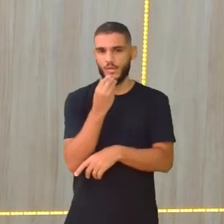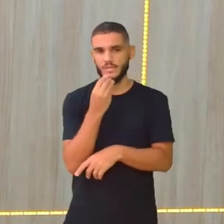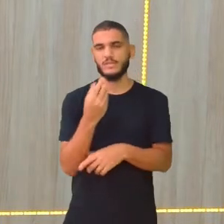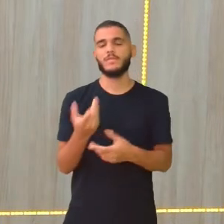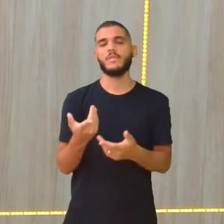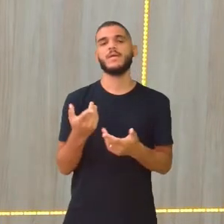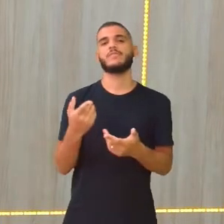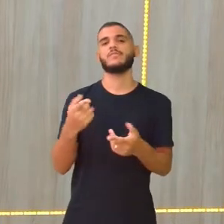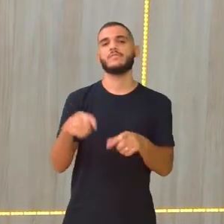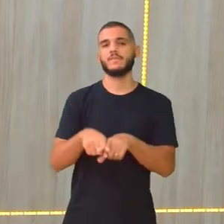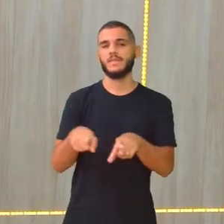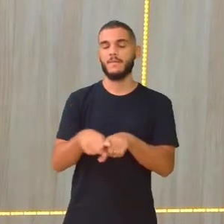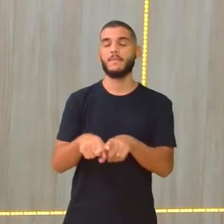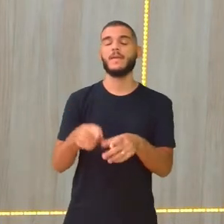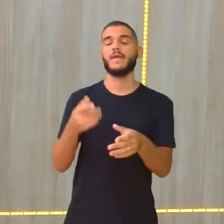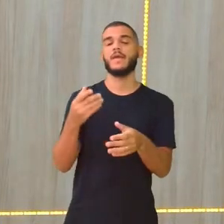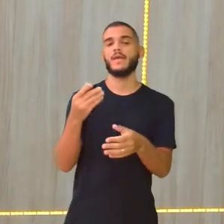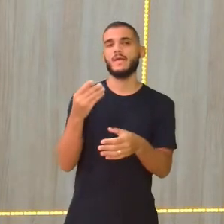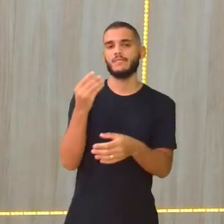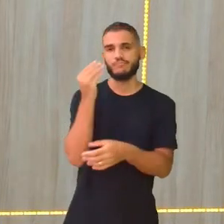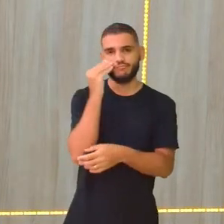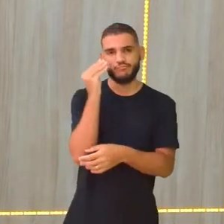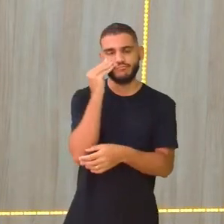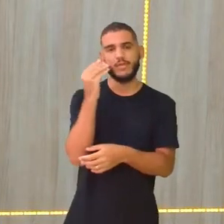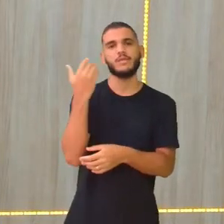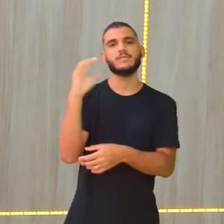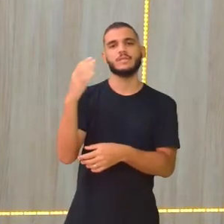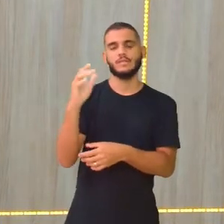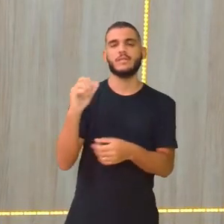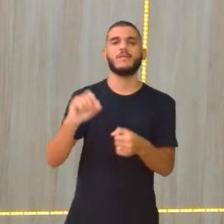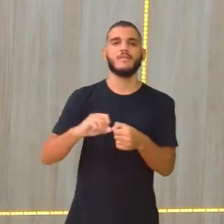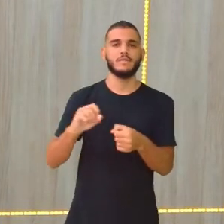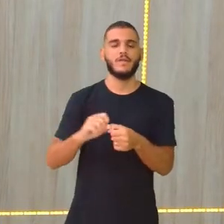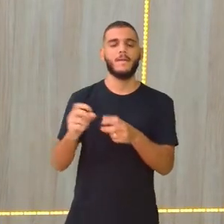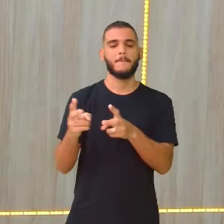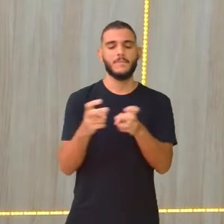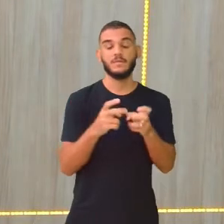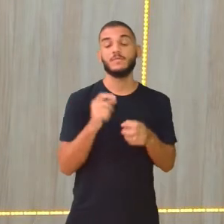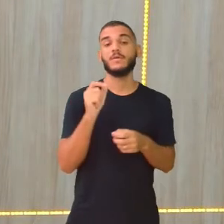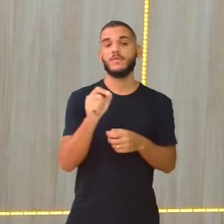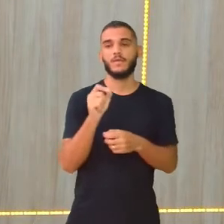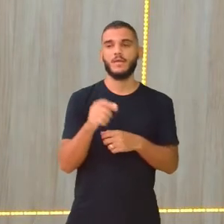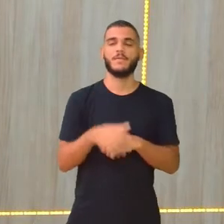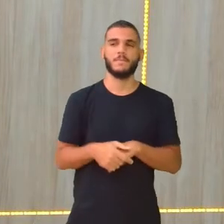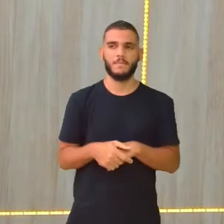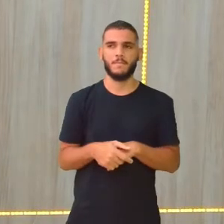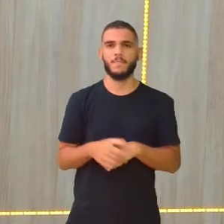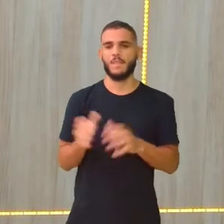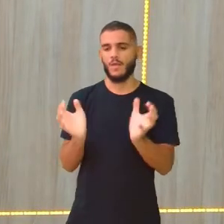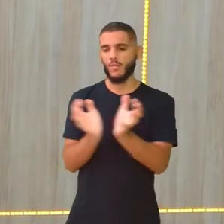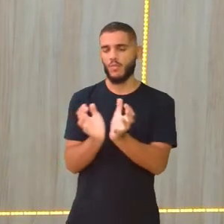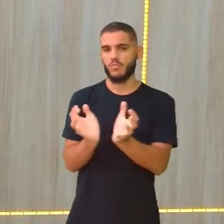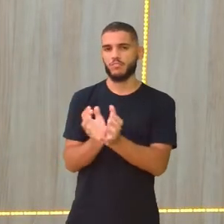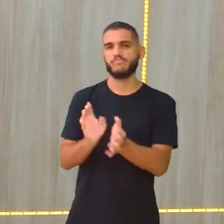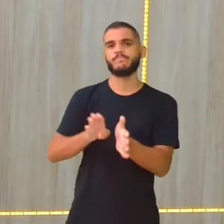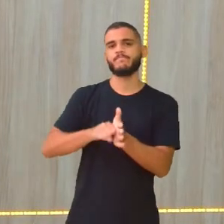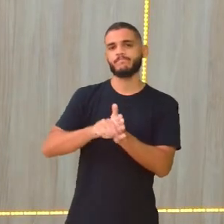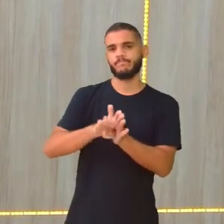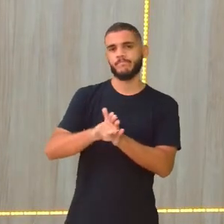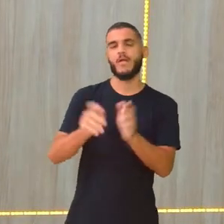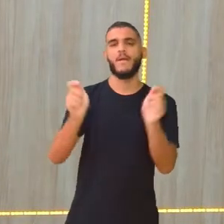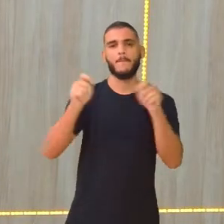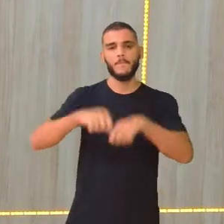e os testes que esses cientistas vêm fazendo, foi percebido que através de um grupo de bactérias era possível